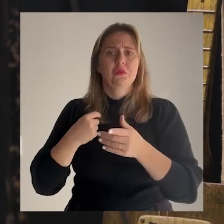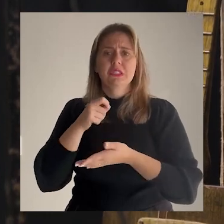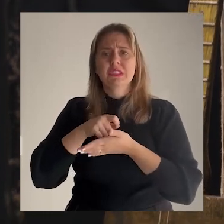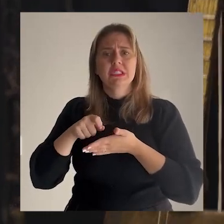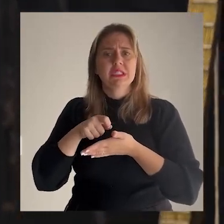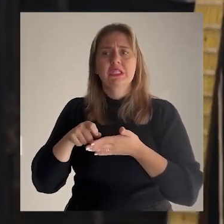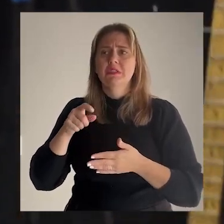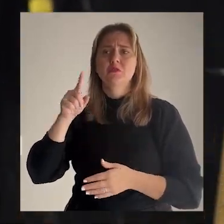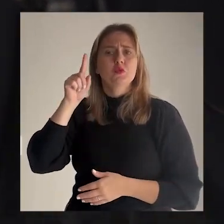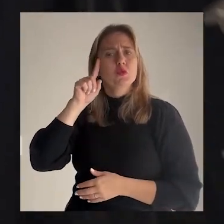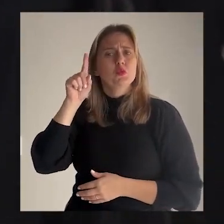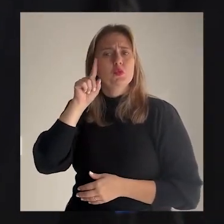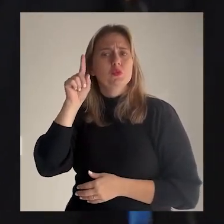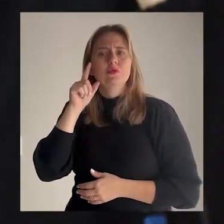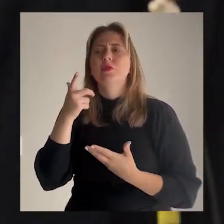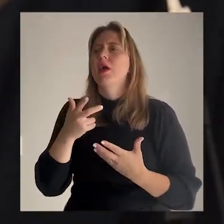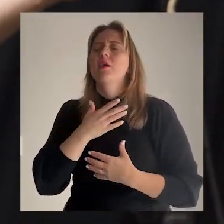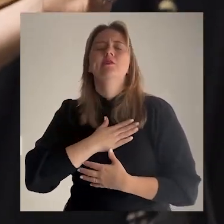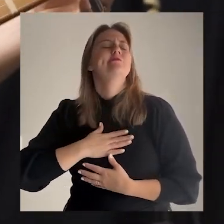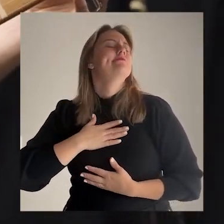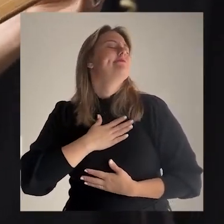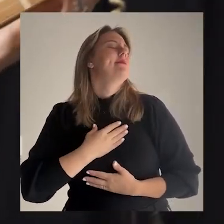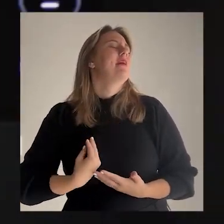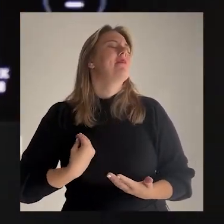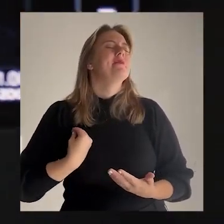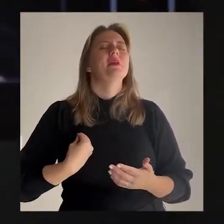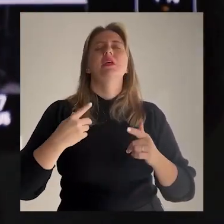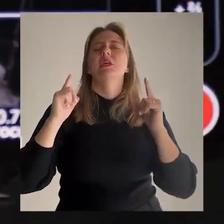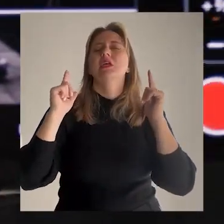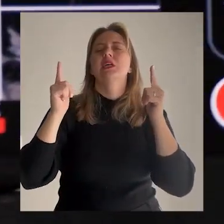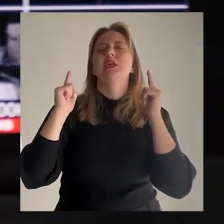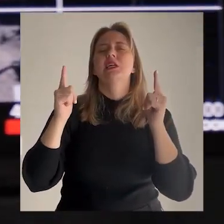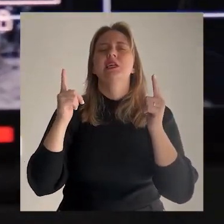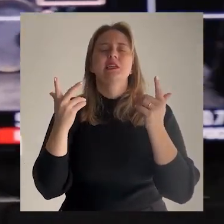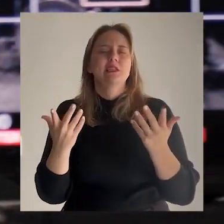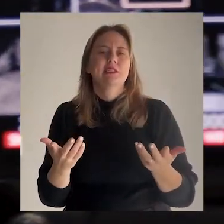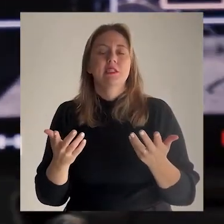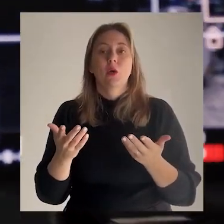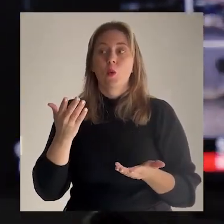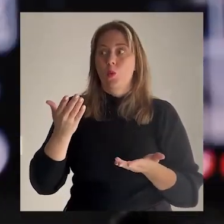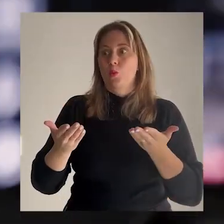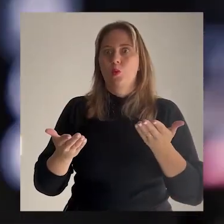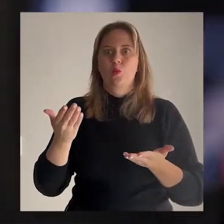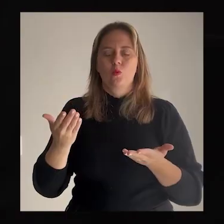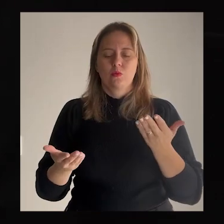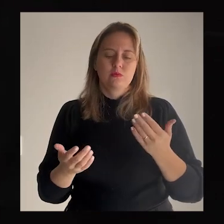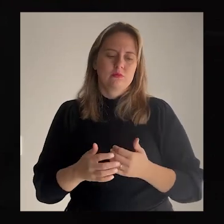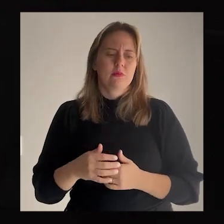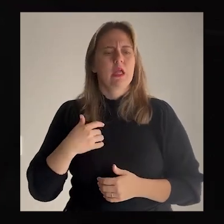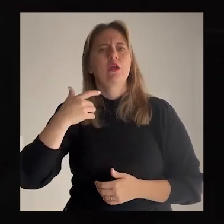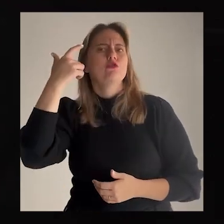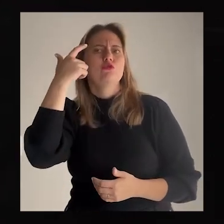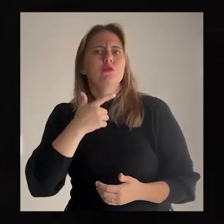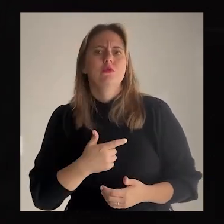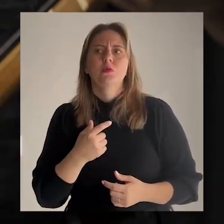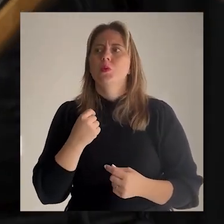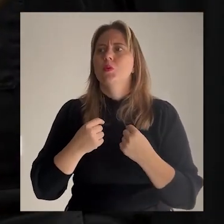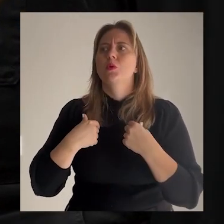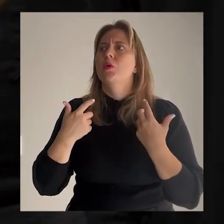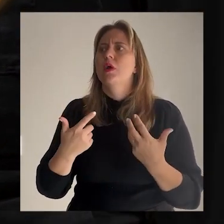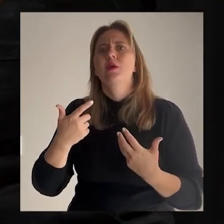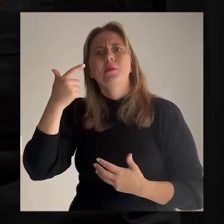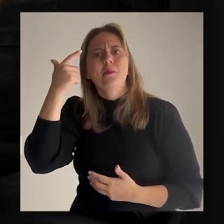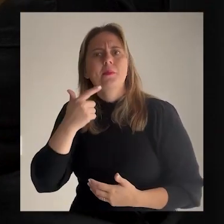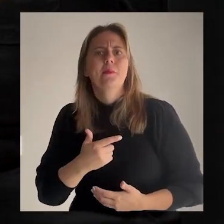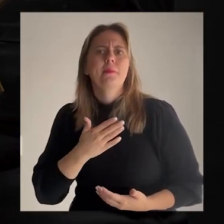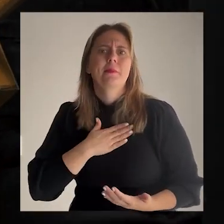sobre o cotidiano. A gente quer curtir a vida, né? Claro, tem que ter o equilíbrio. Eu sou assim, isso que eu quero pra mim, fazer